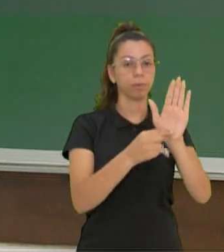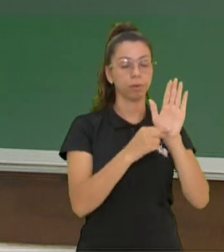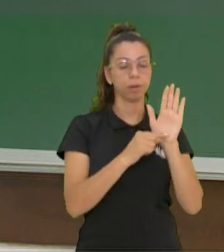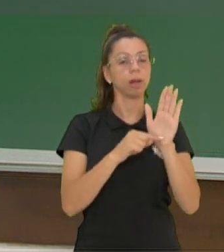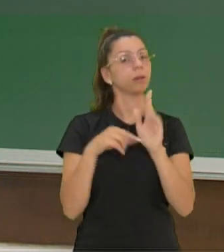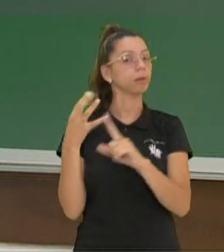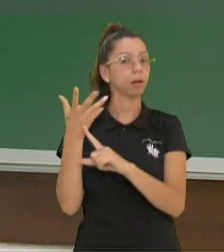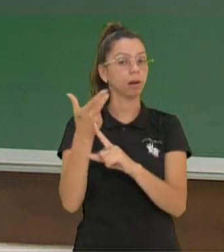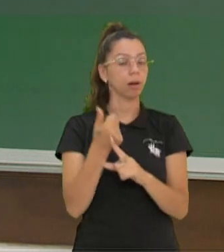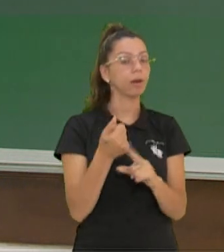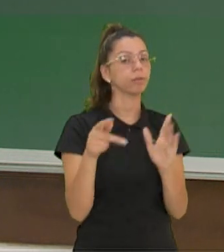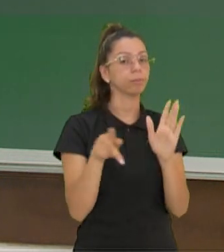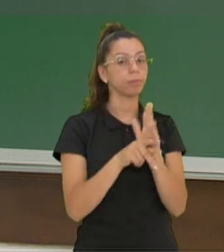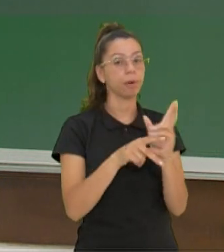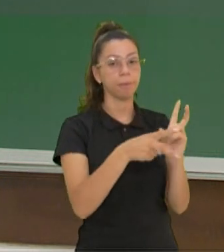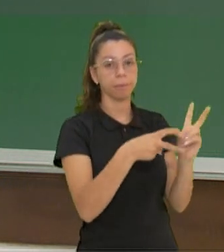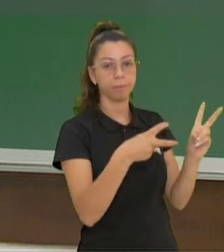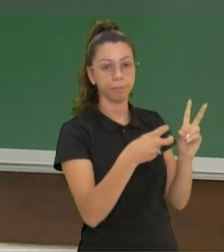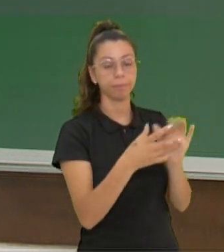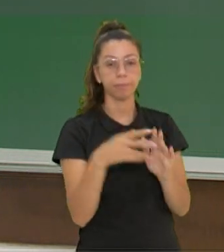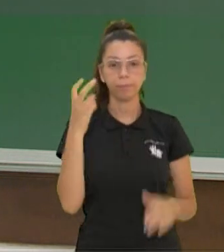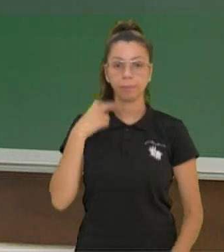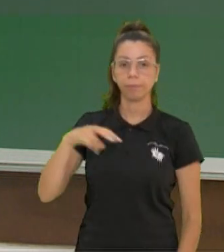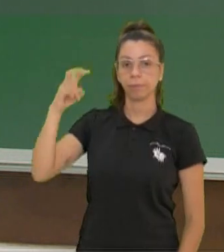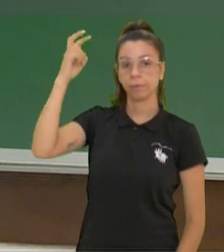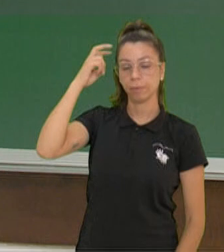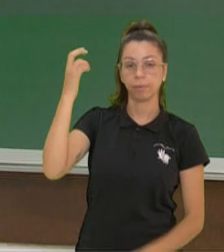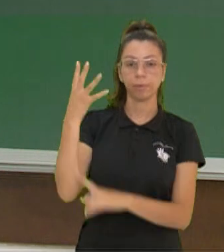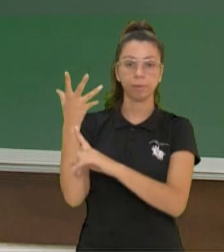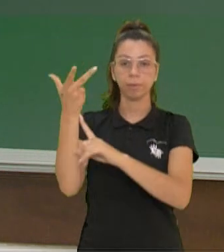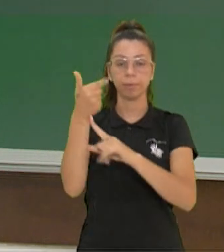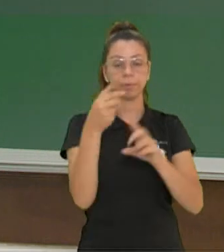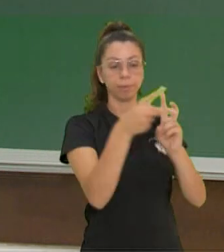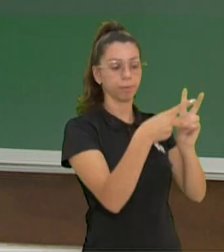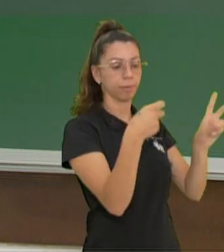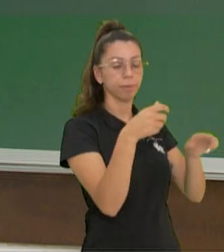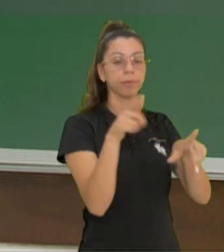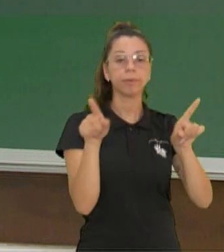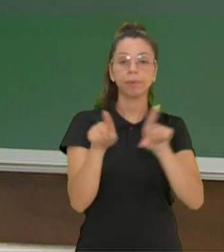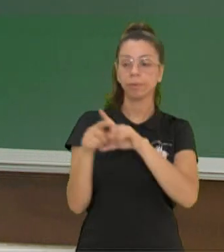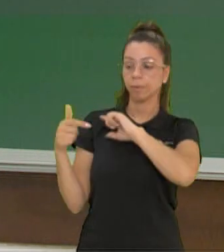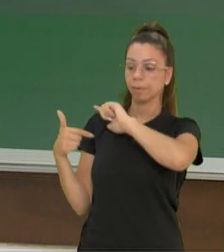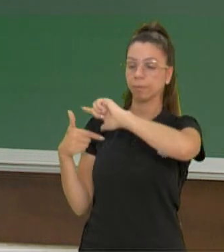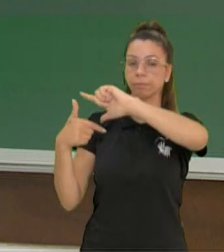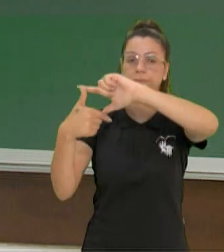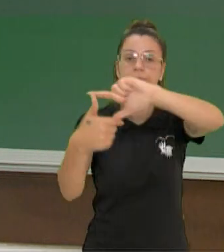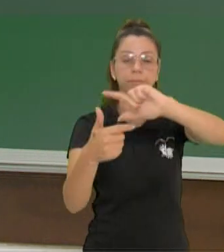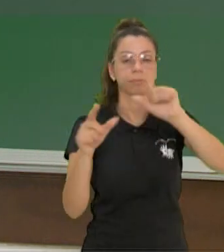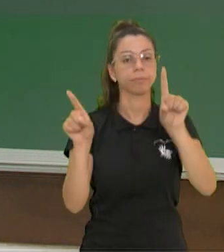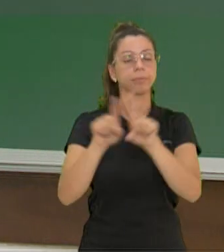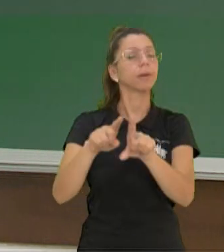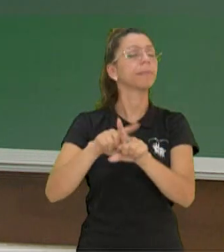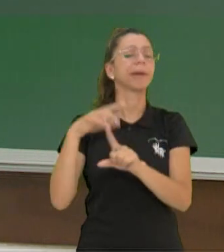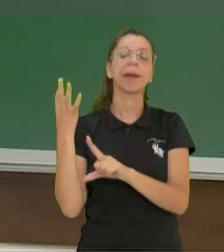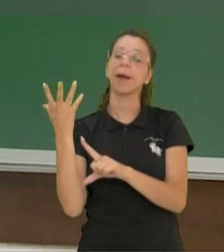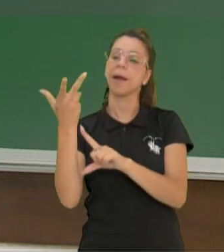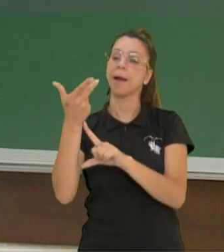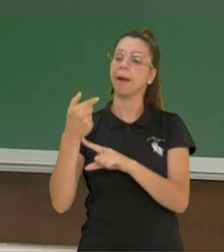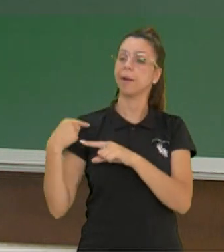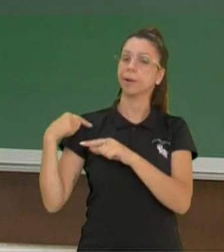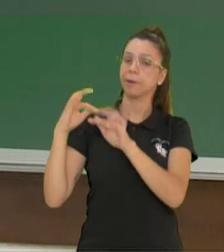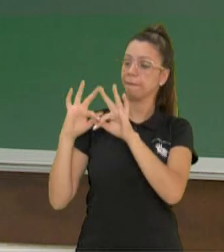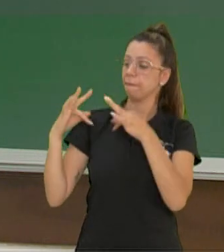tão lembrados, né? Nós falamos sobre a cultura, a arte indígena. Então, toda a questão da tradição, né? A arte que vai passando